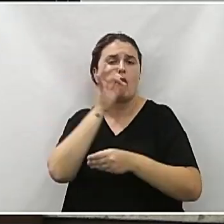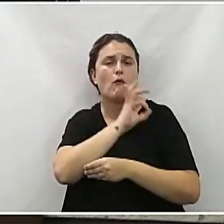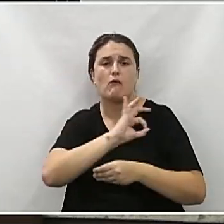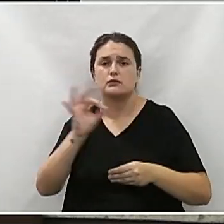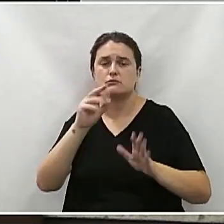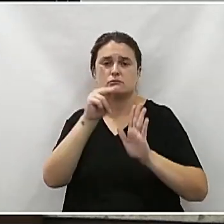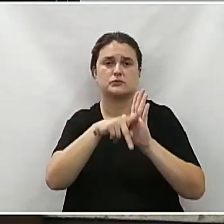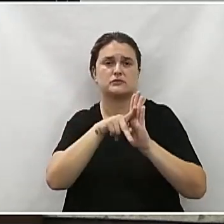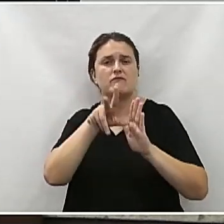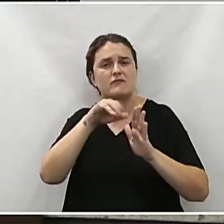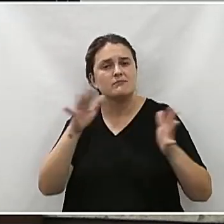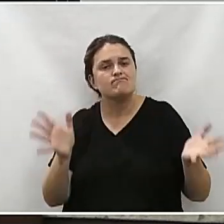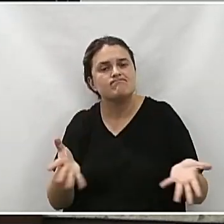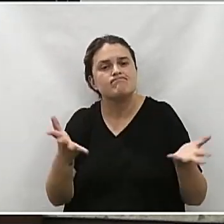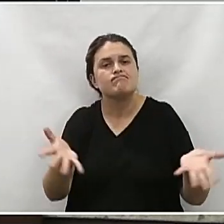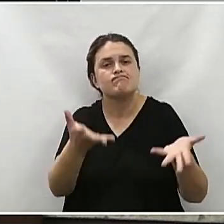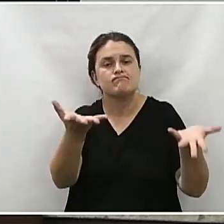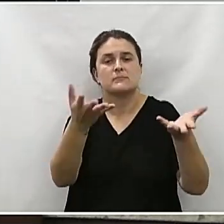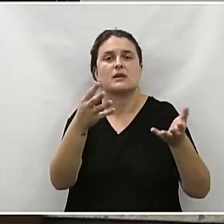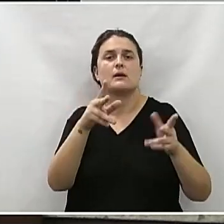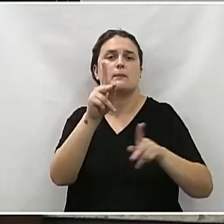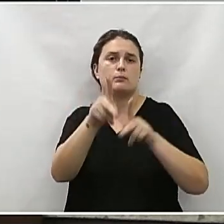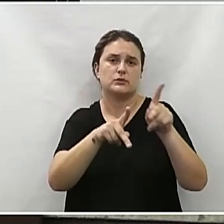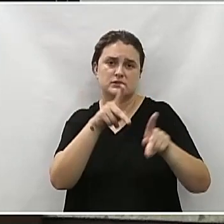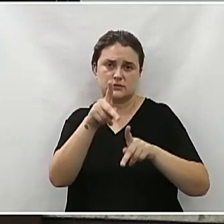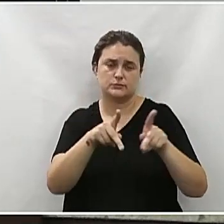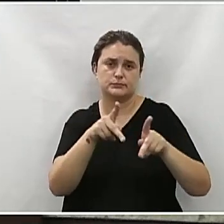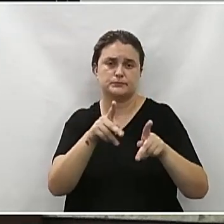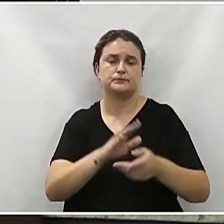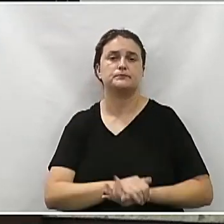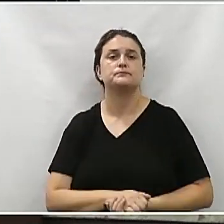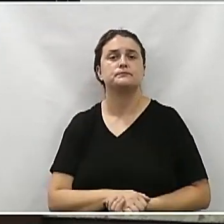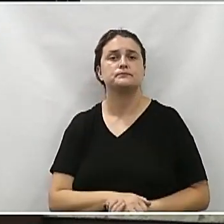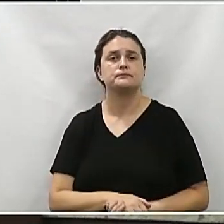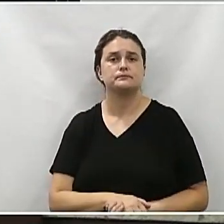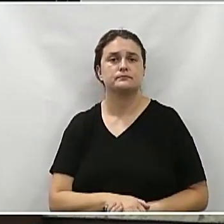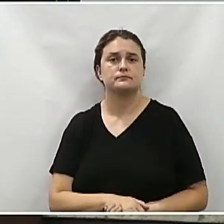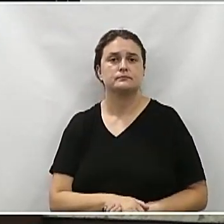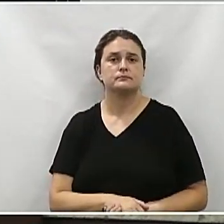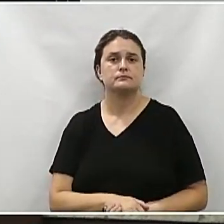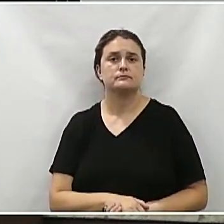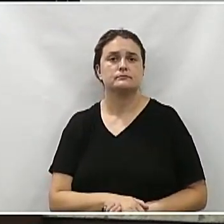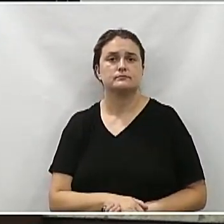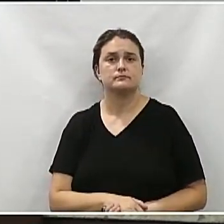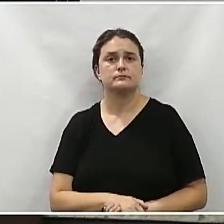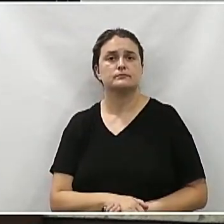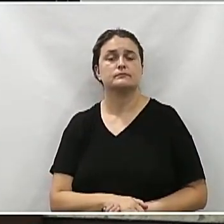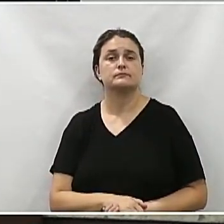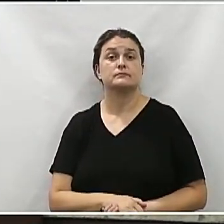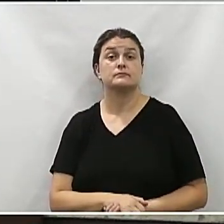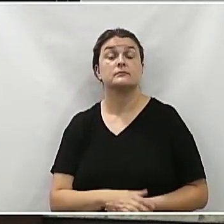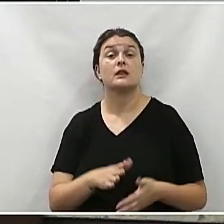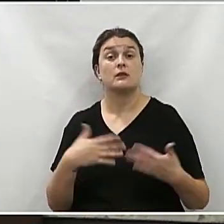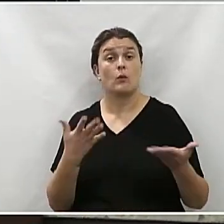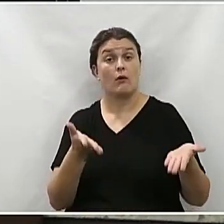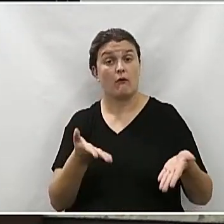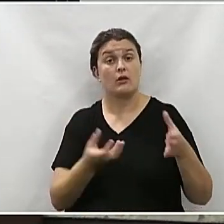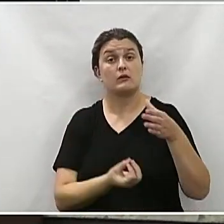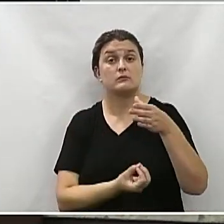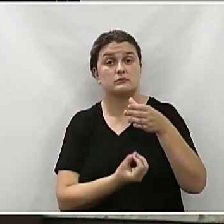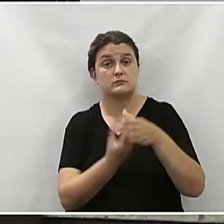trazer aí os benefícios a essas pessoas que tanto precisam e com a criação